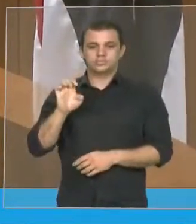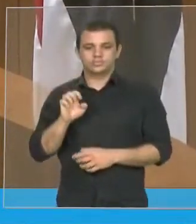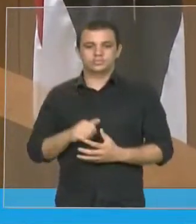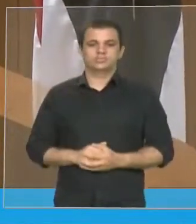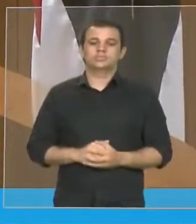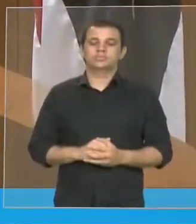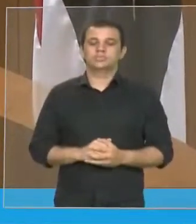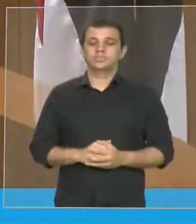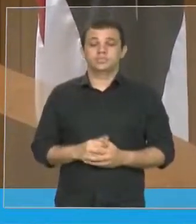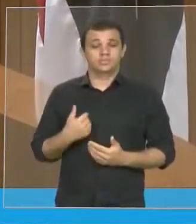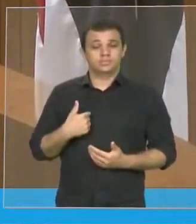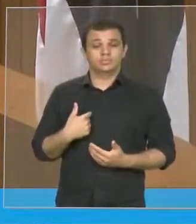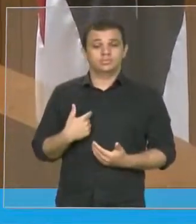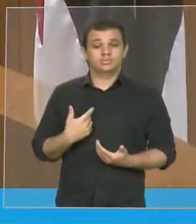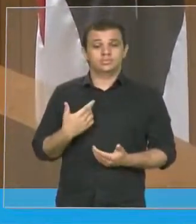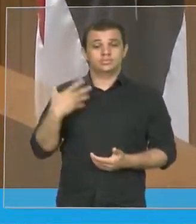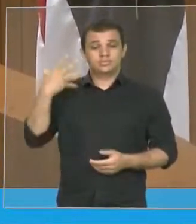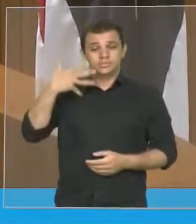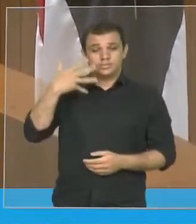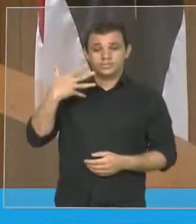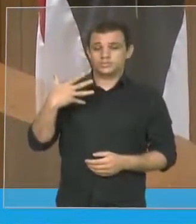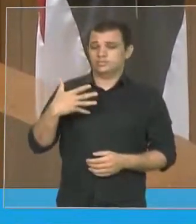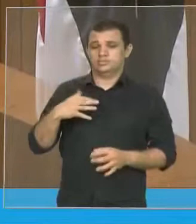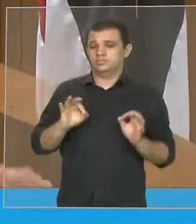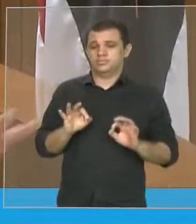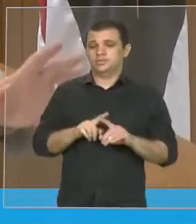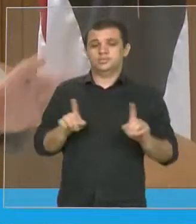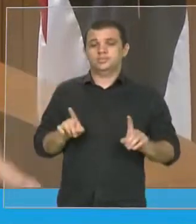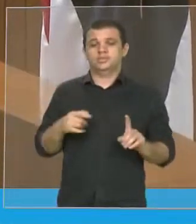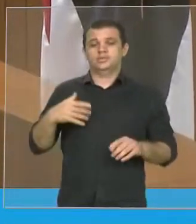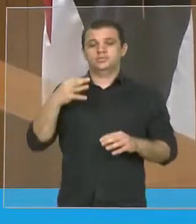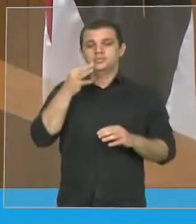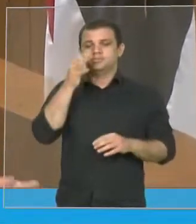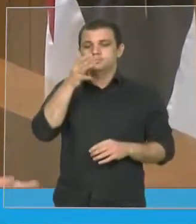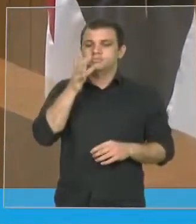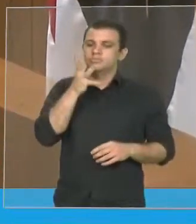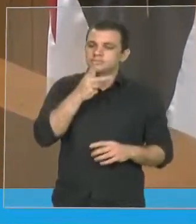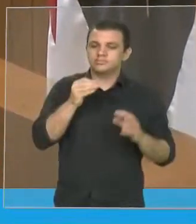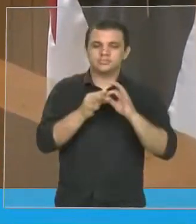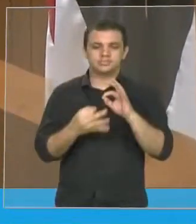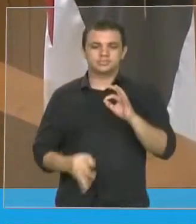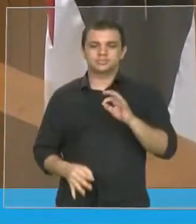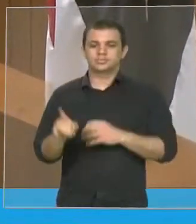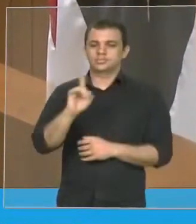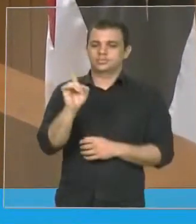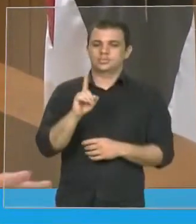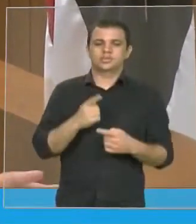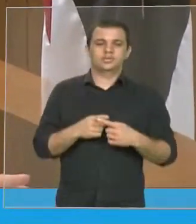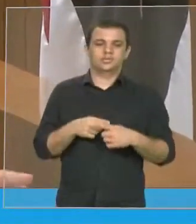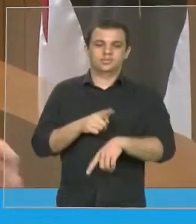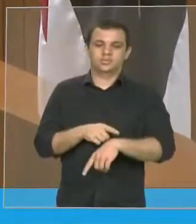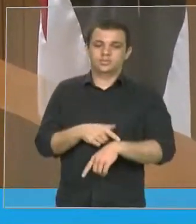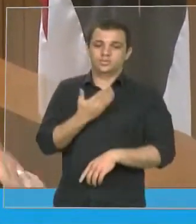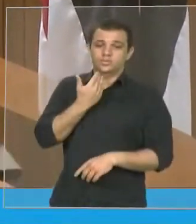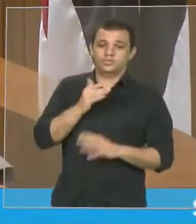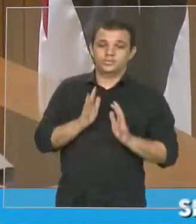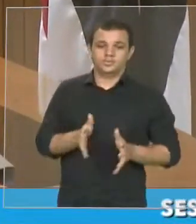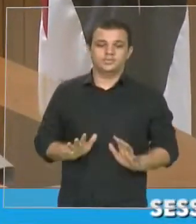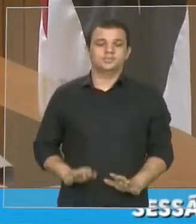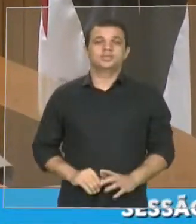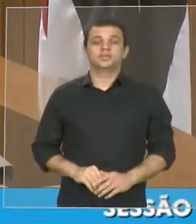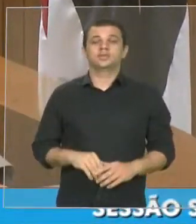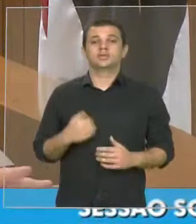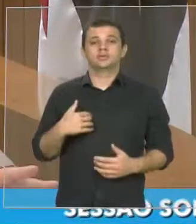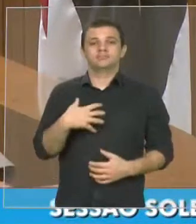dos discursos e do que eu vivencio desde os últimos 5 anos junto ao TCE, eu me senti na obrigação, por estar na